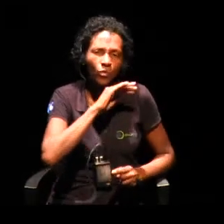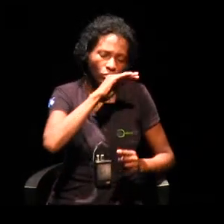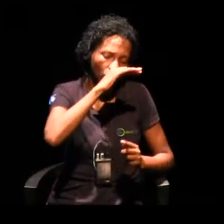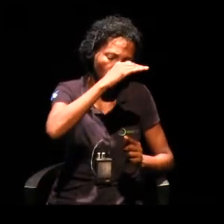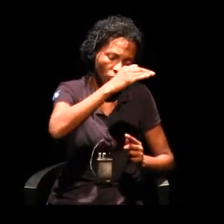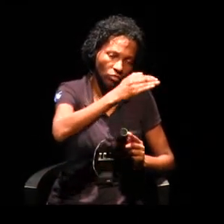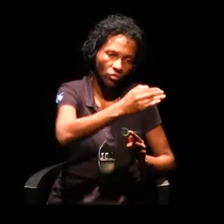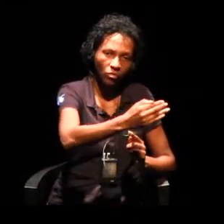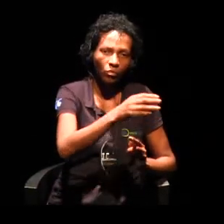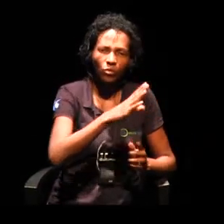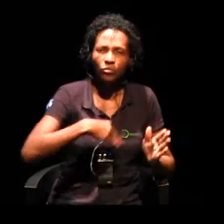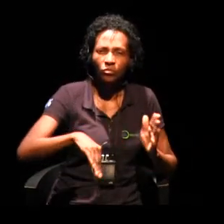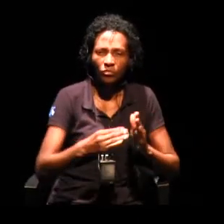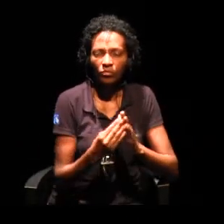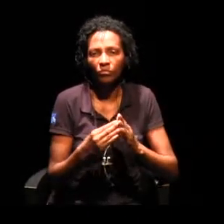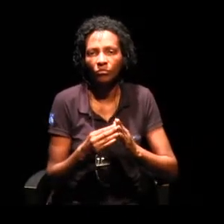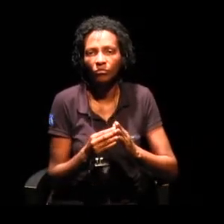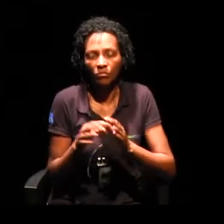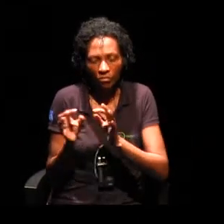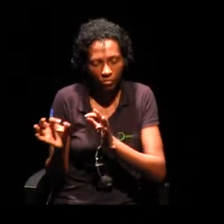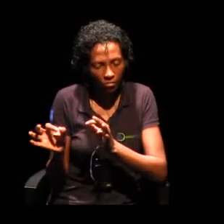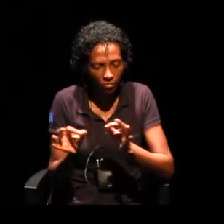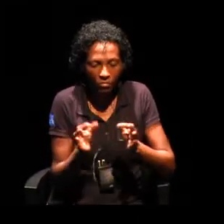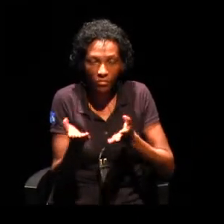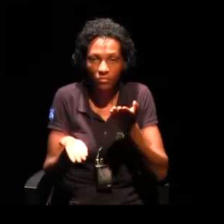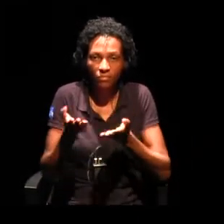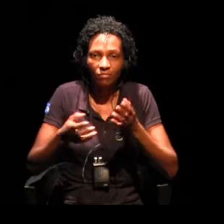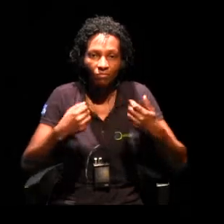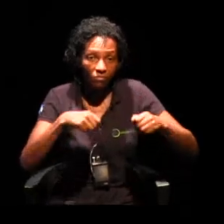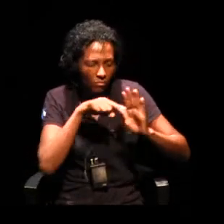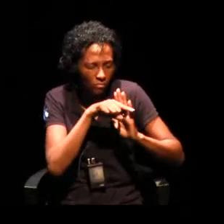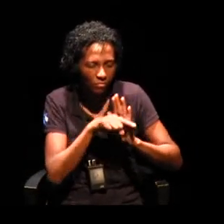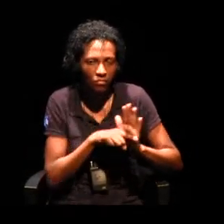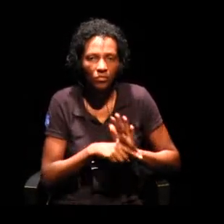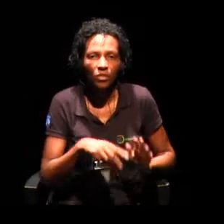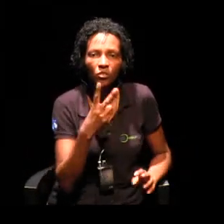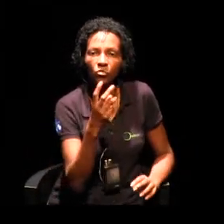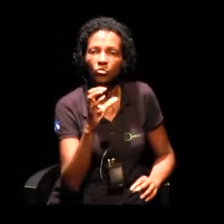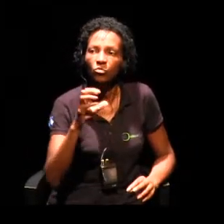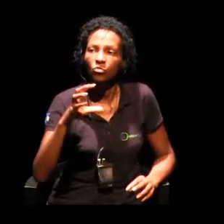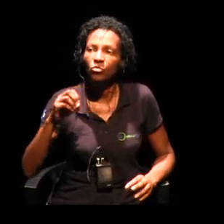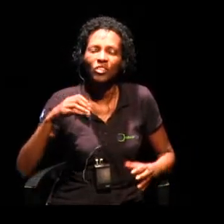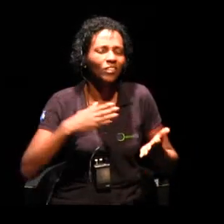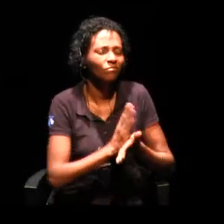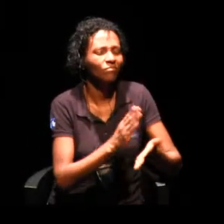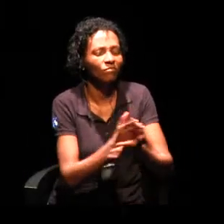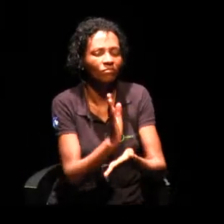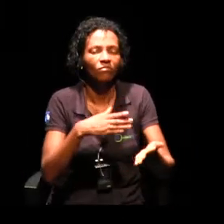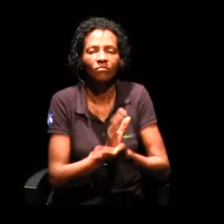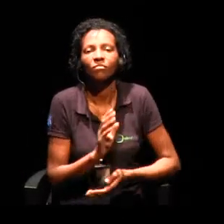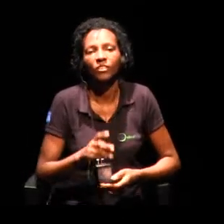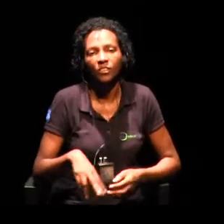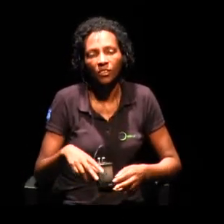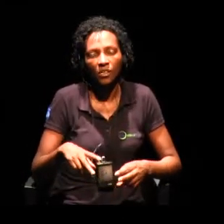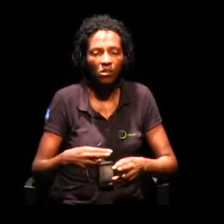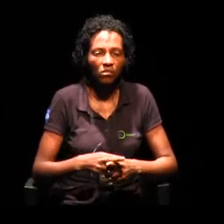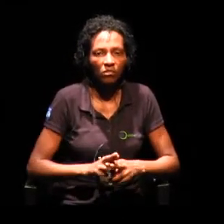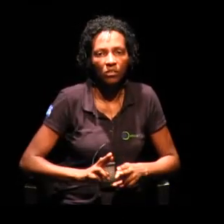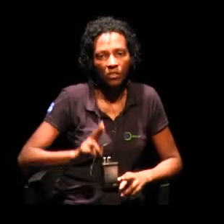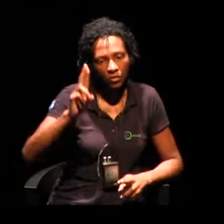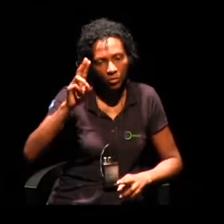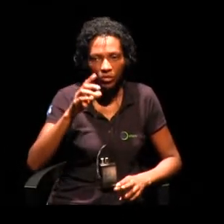haver, o número de sombra, tudo isso é regulado. São necessários 200